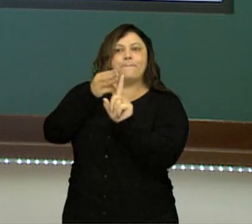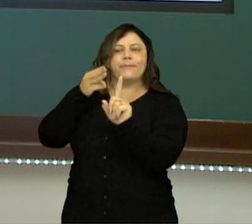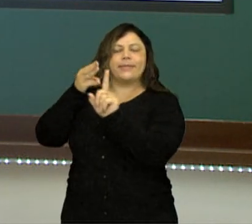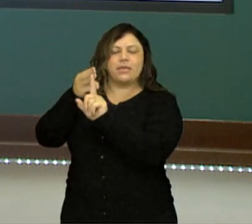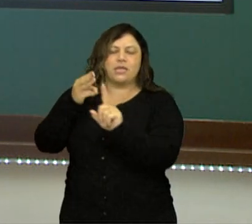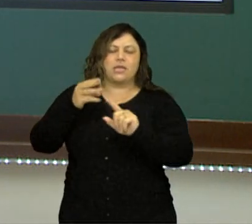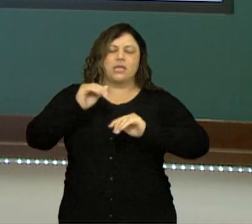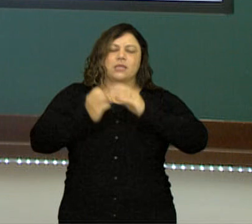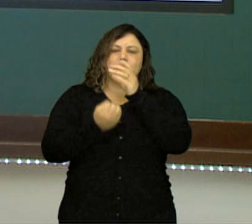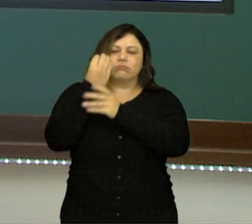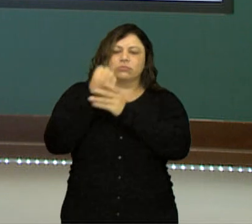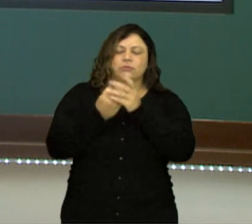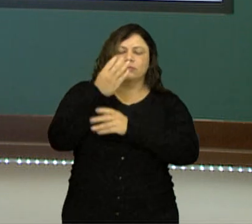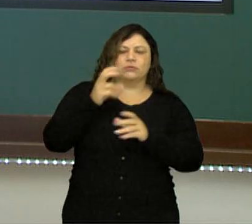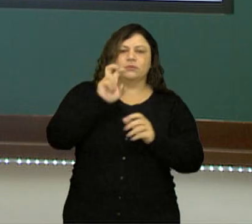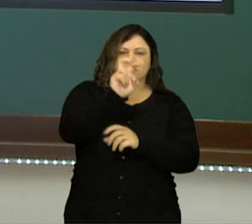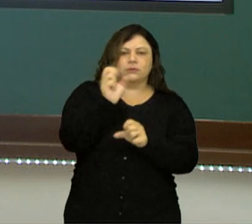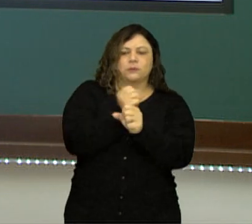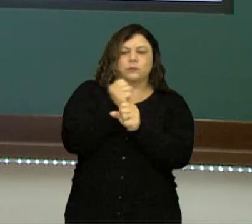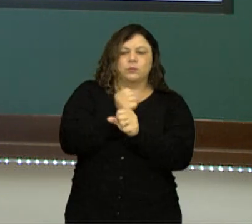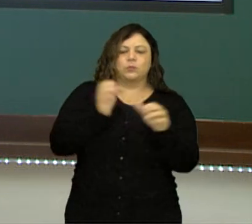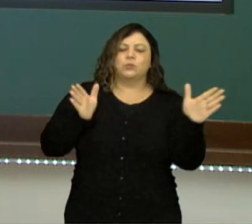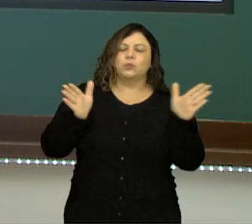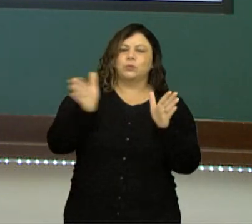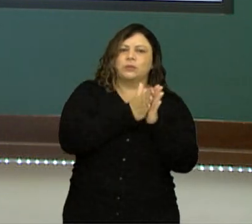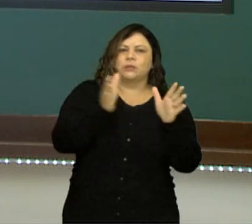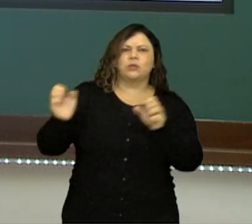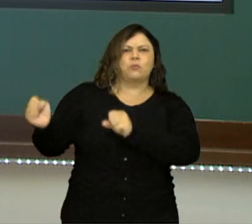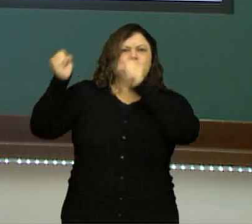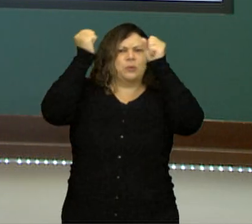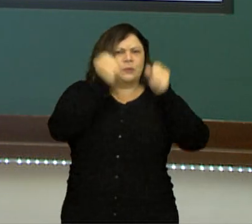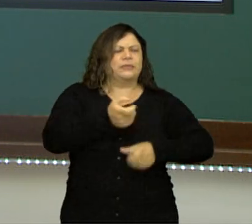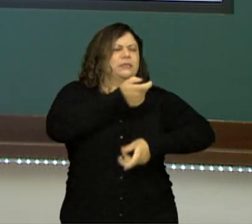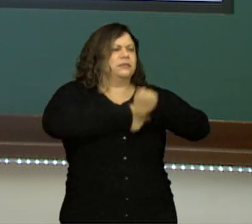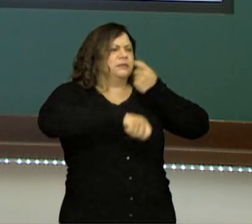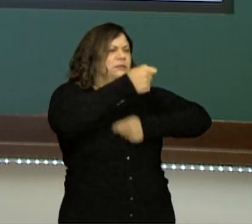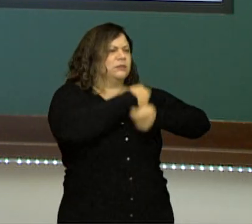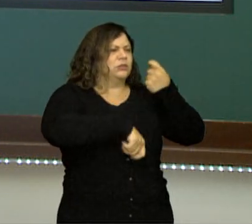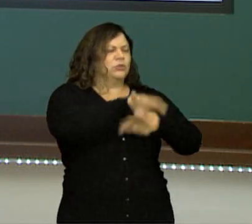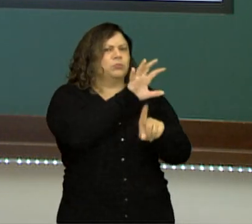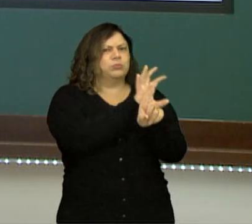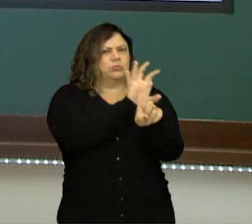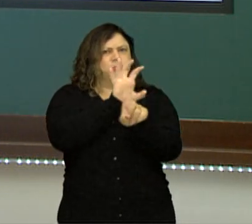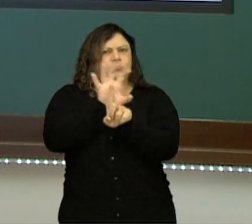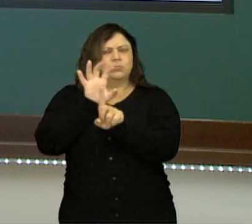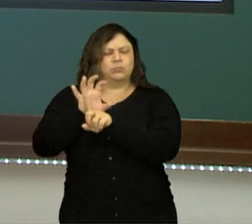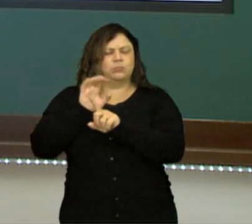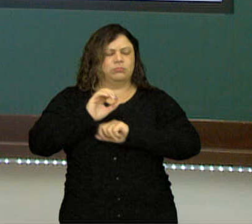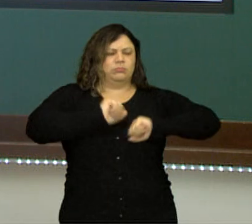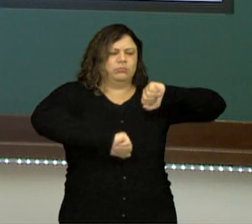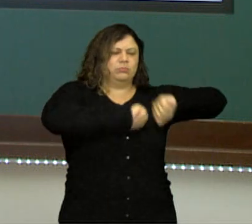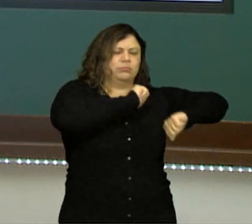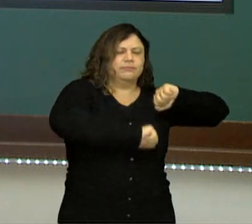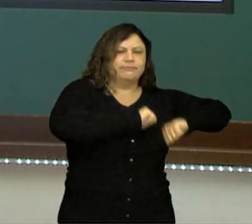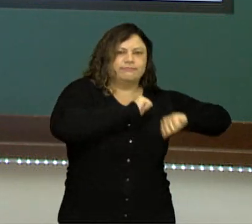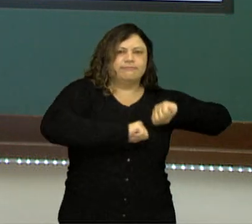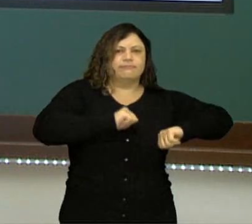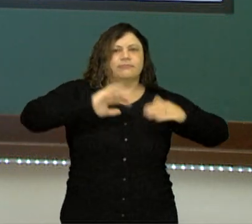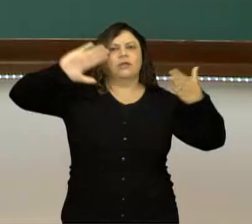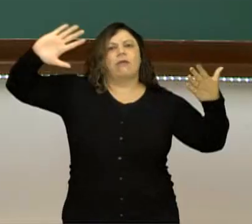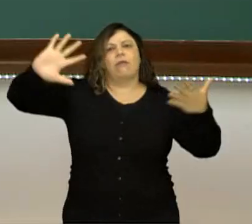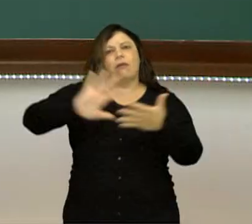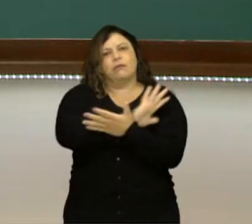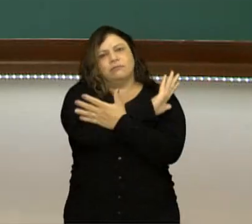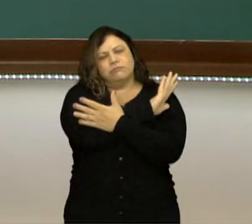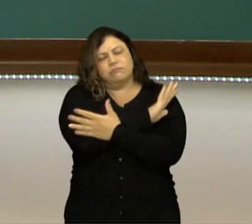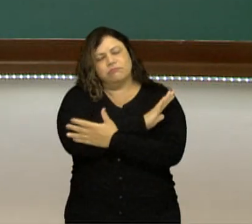com o objetivo de tornar o país uma grande potência econômica, com forte investimento na indústria. Execuções